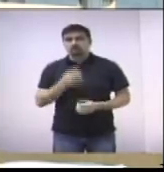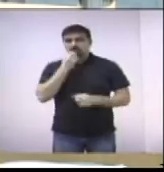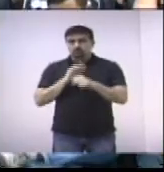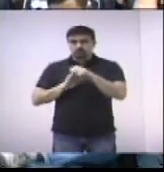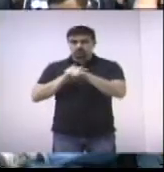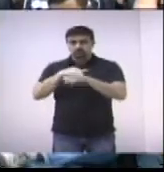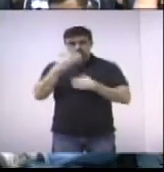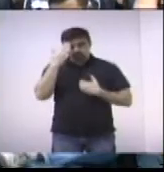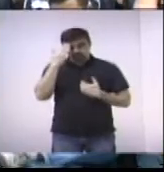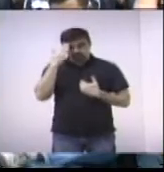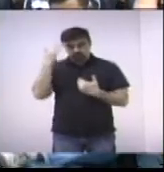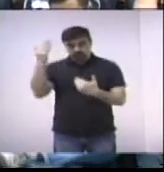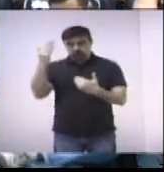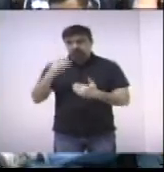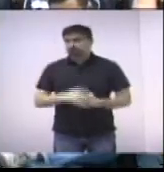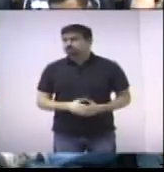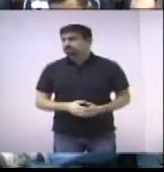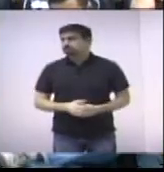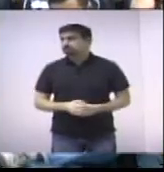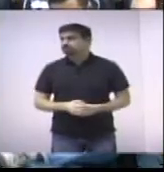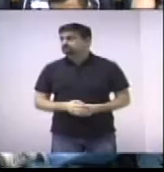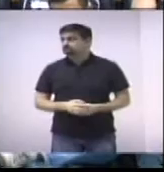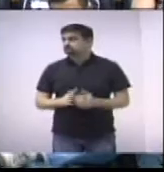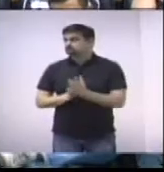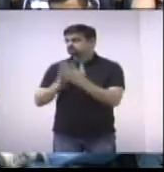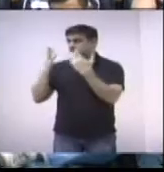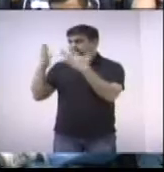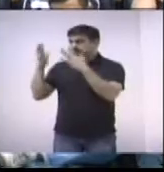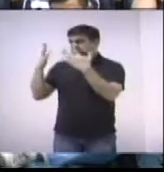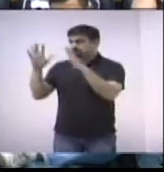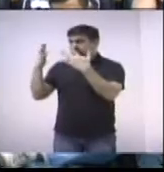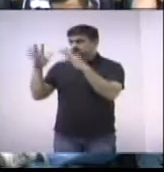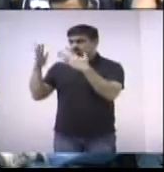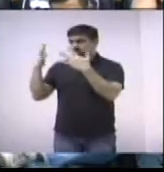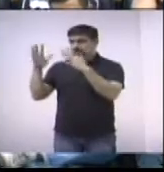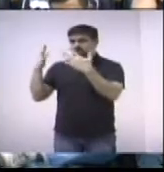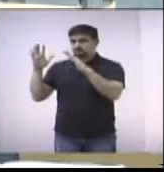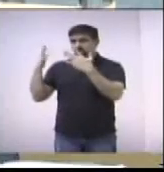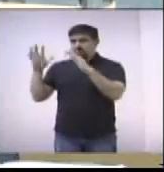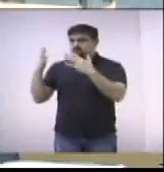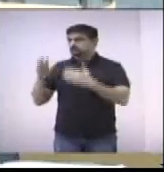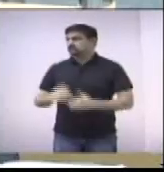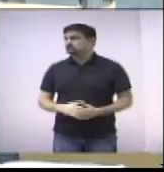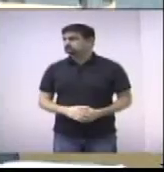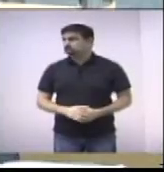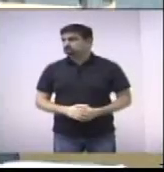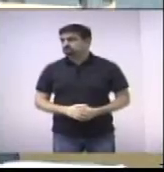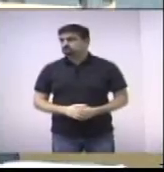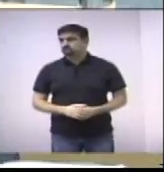e muito obrigada. Não vou falar muito, porque ainda a gente tem...